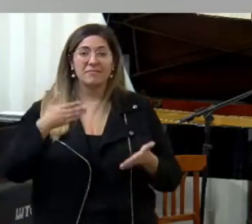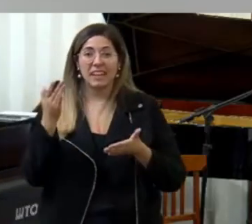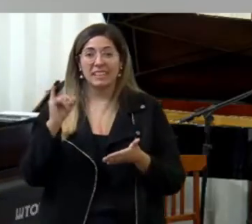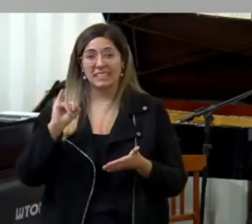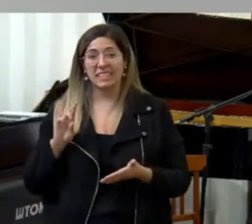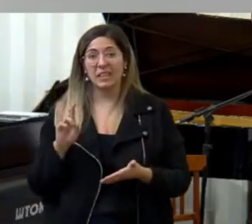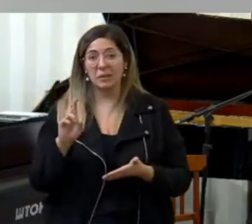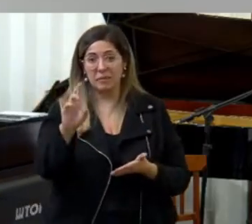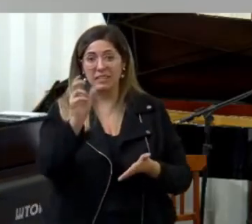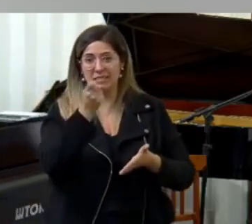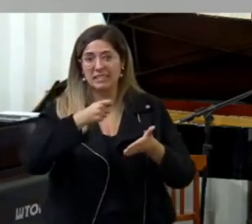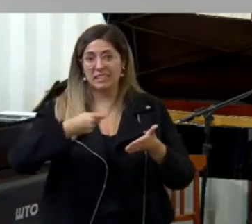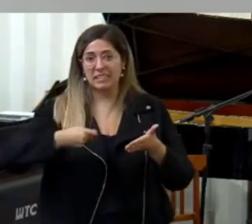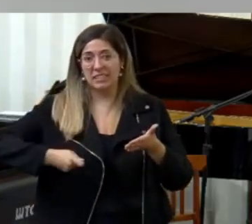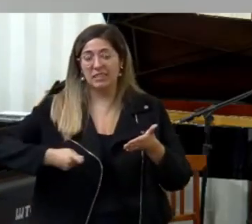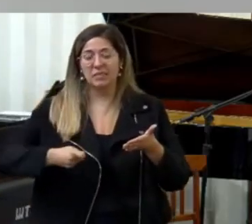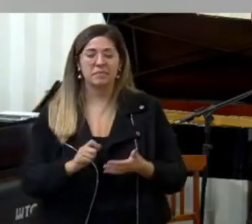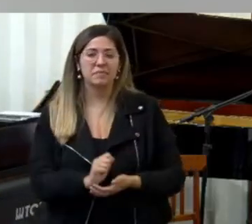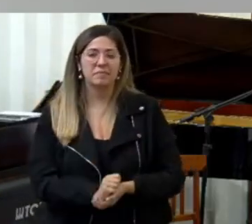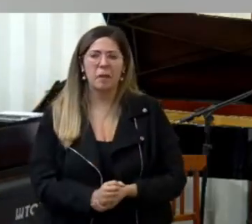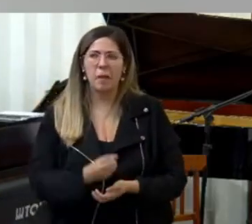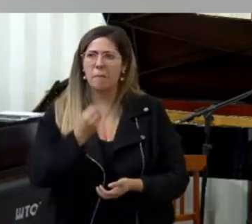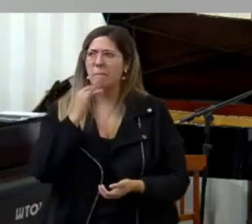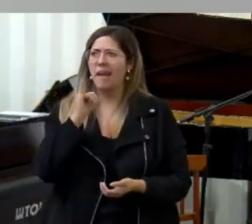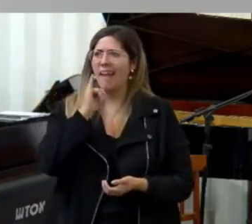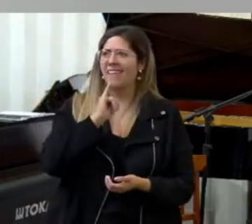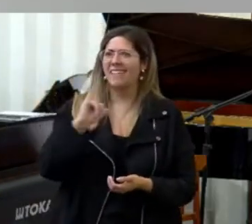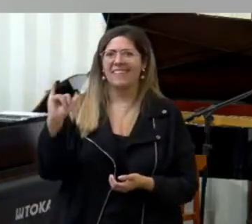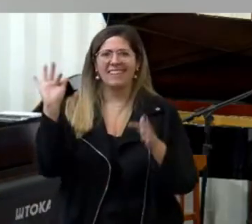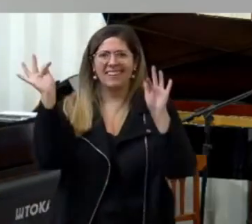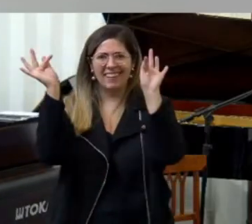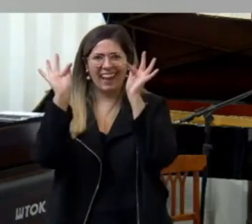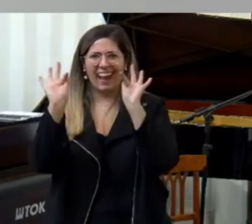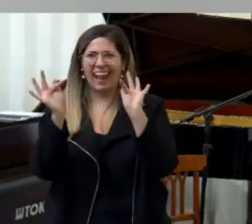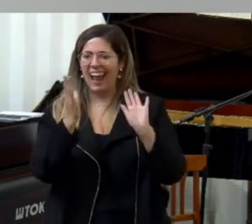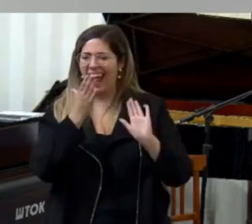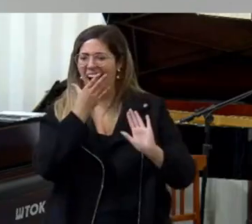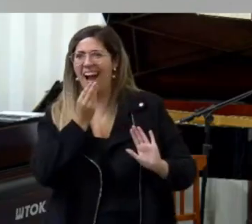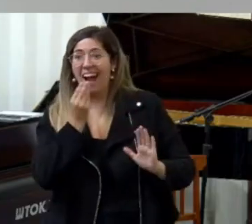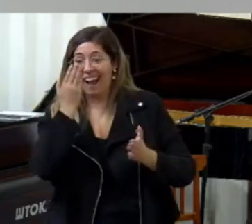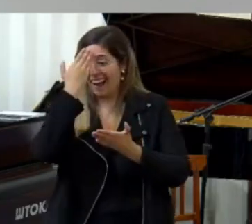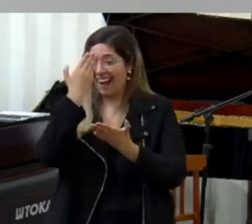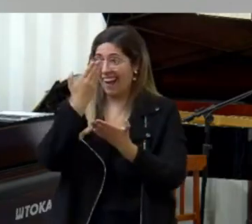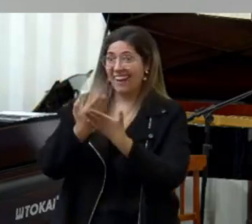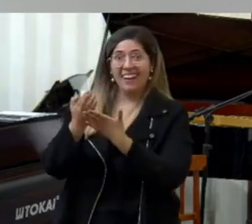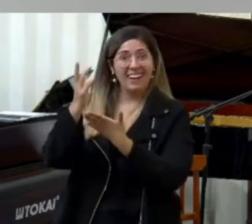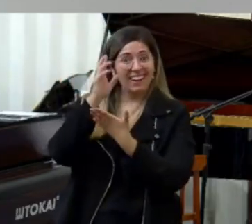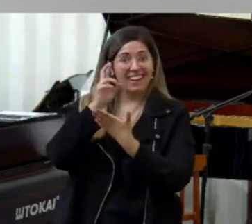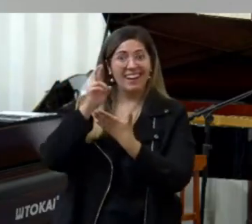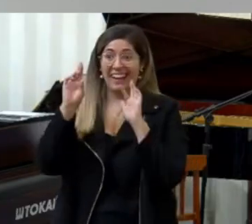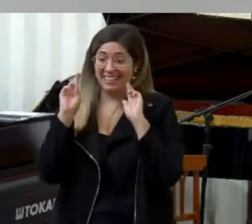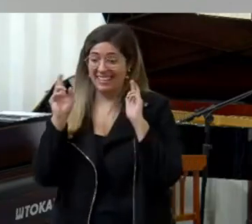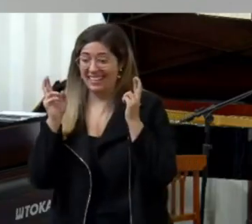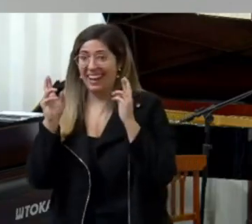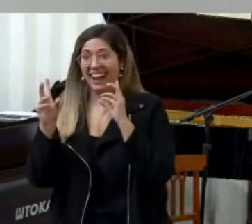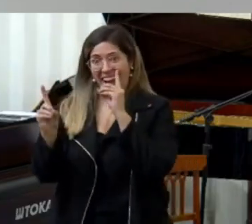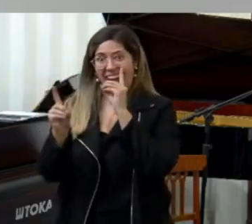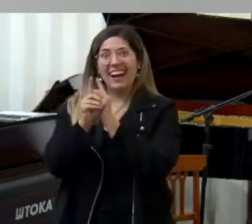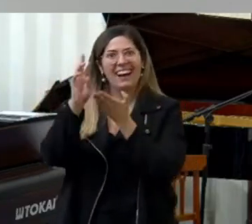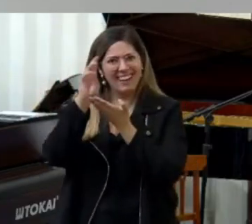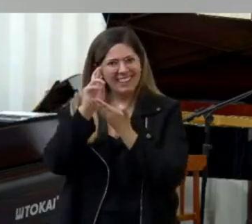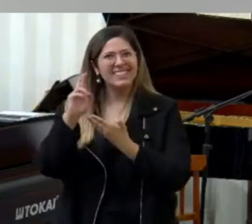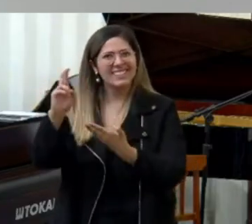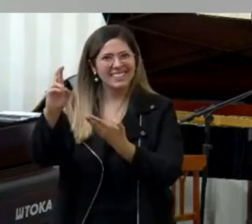Jeremias escreveu, ele disse, bendito é o homem que confia no Senhor e cuja esperança é o Senhor. E ainda